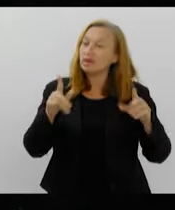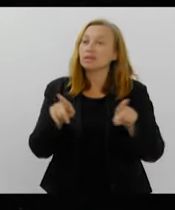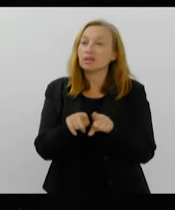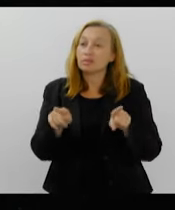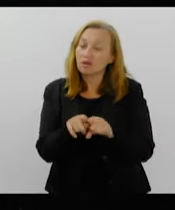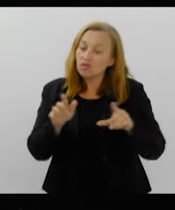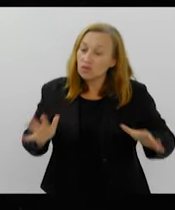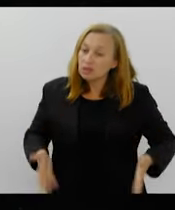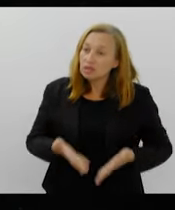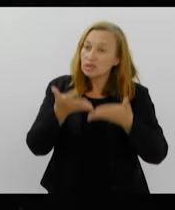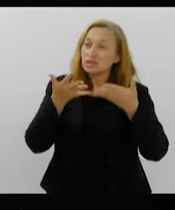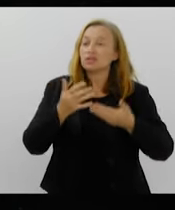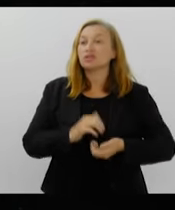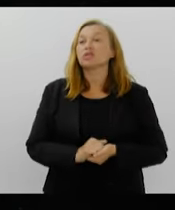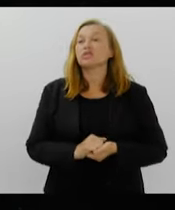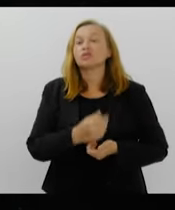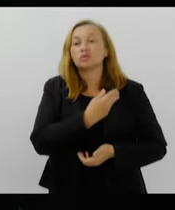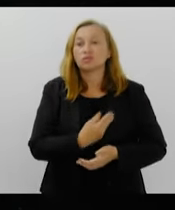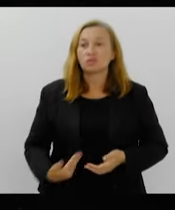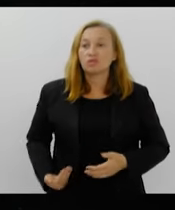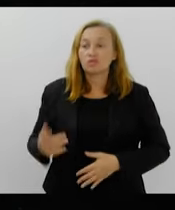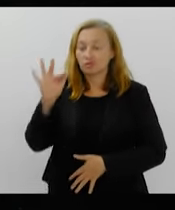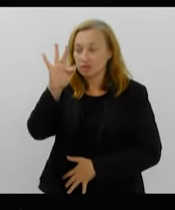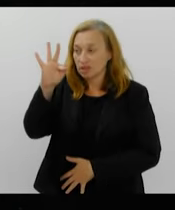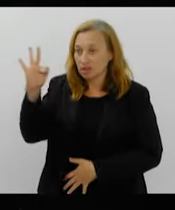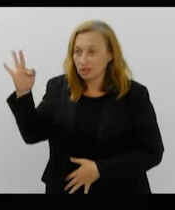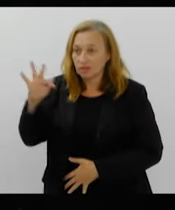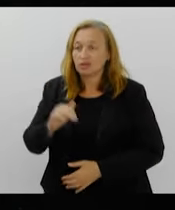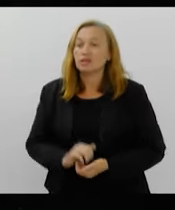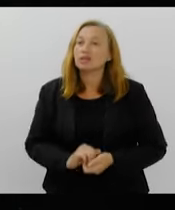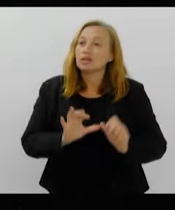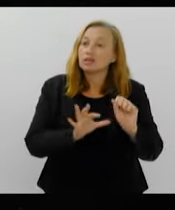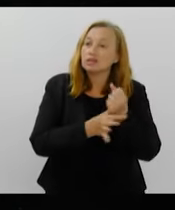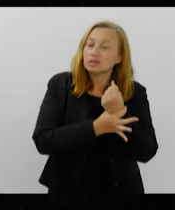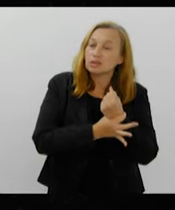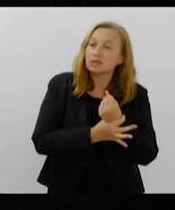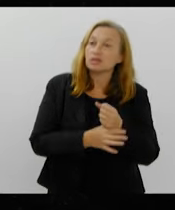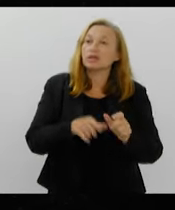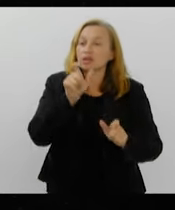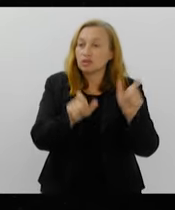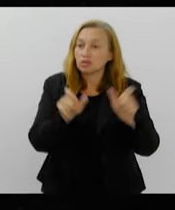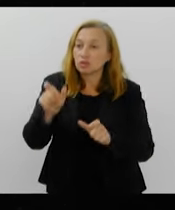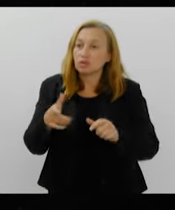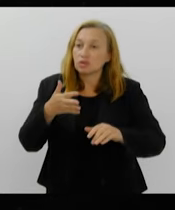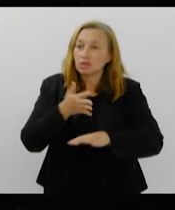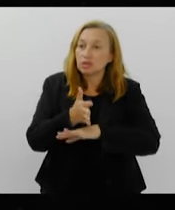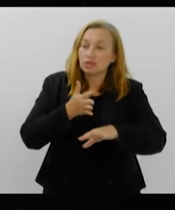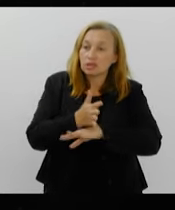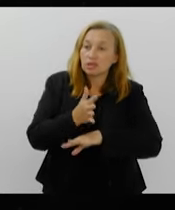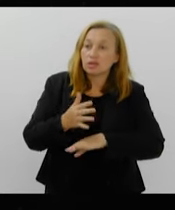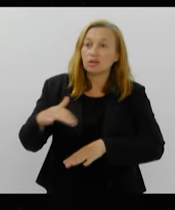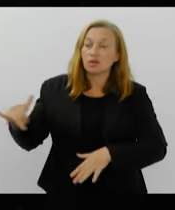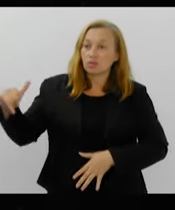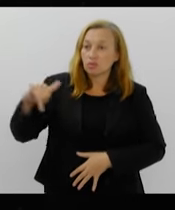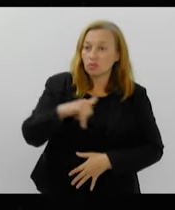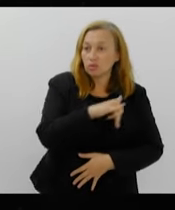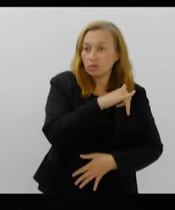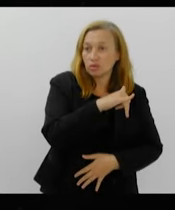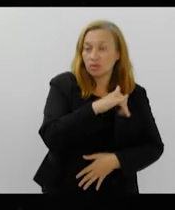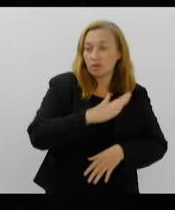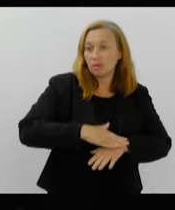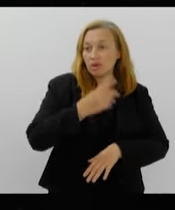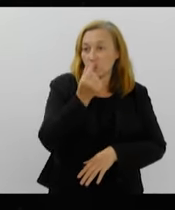foi uma iniciativa do governo federal garantir que as pessoas tenham acesso uma passagem de avião